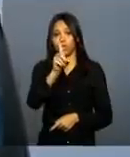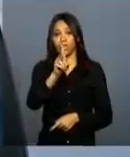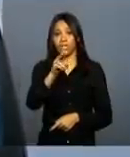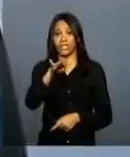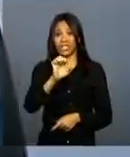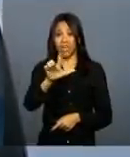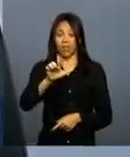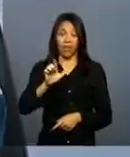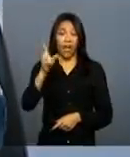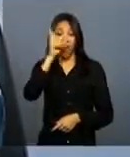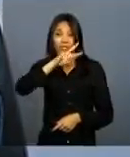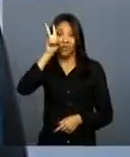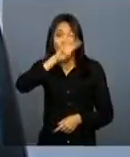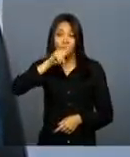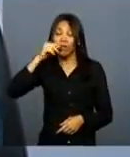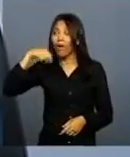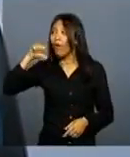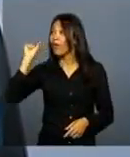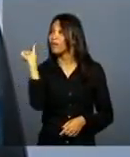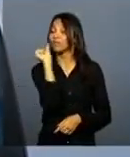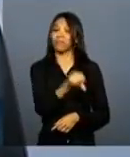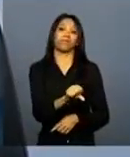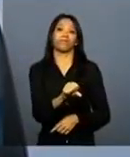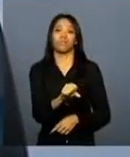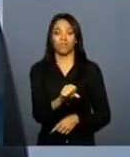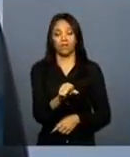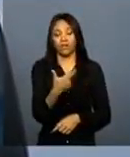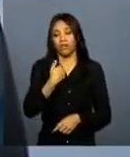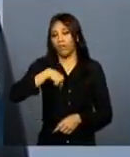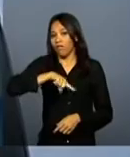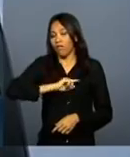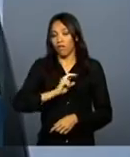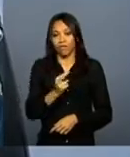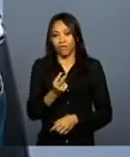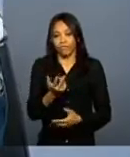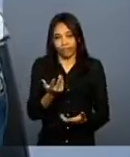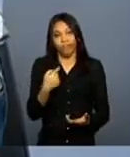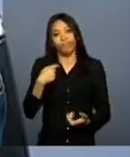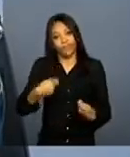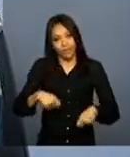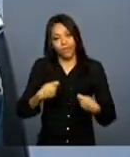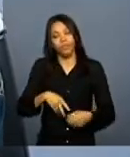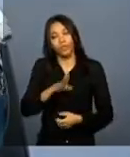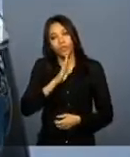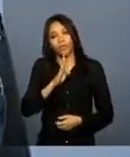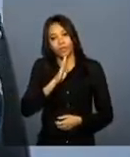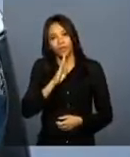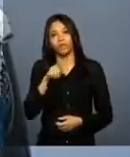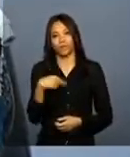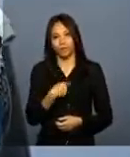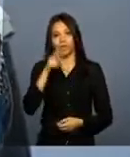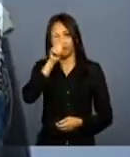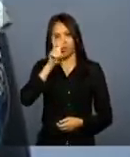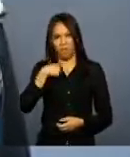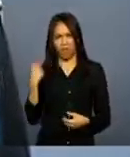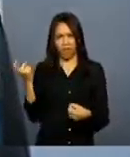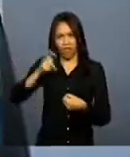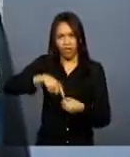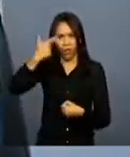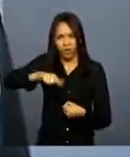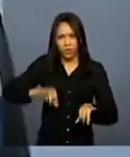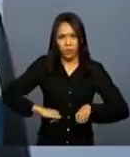Vou falar um segundinho para vocês, porque eu acho que a gente também não pode... Nós vamos ter que olhar melhor a nossa história até para que isso nunca mais aconteça.